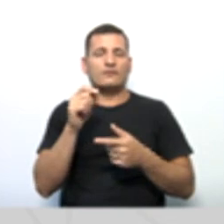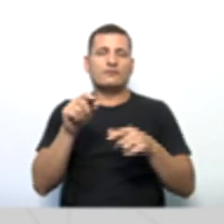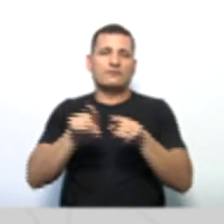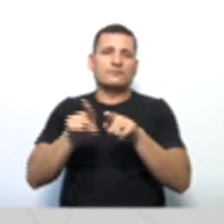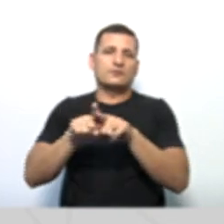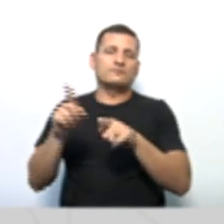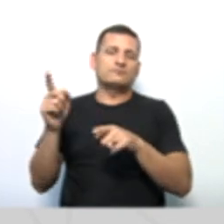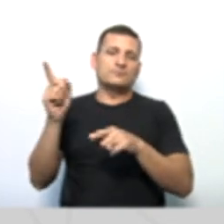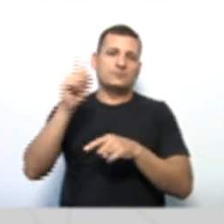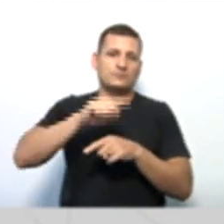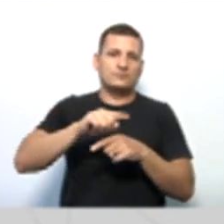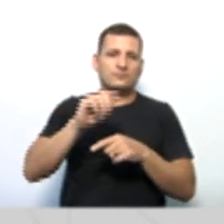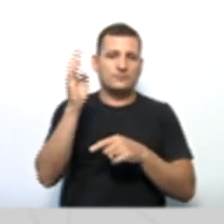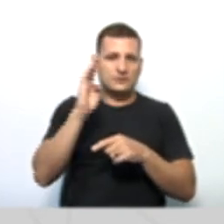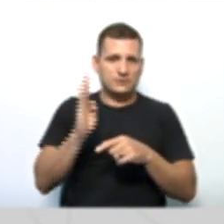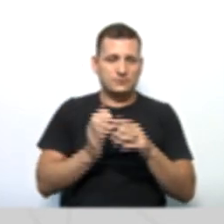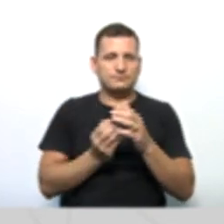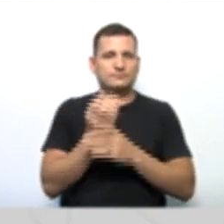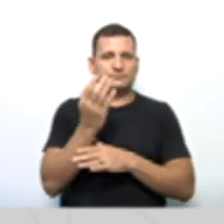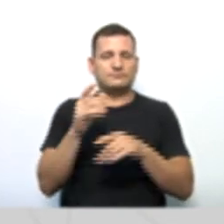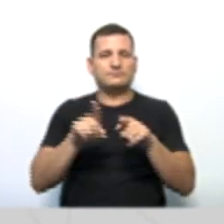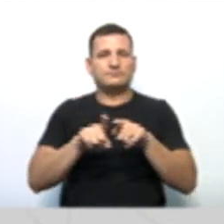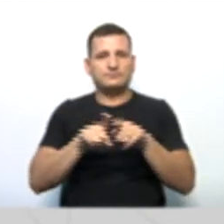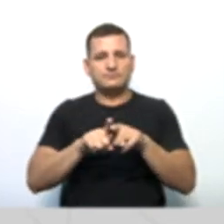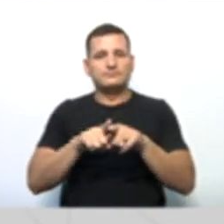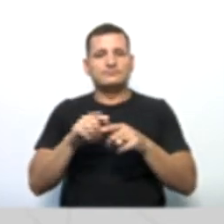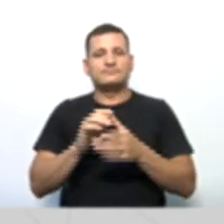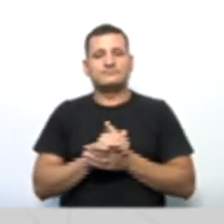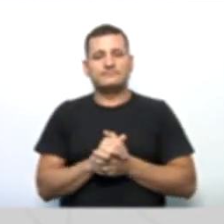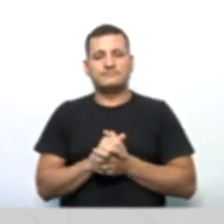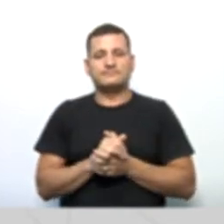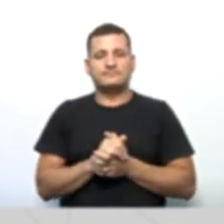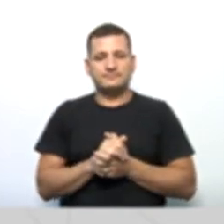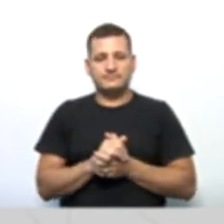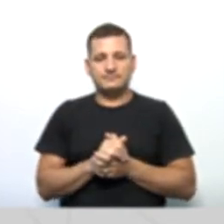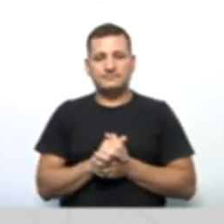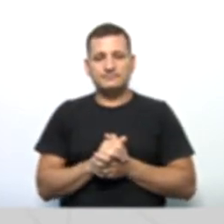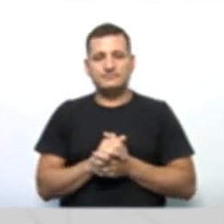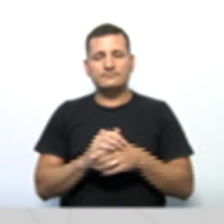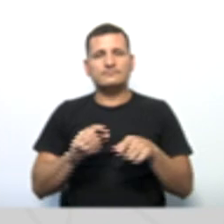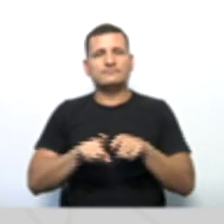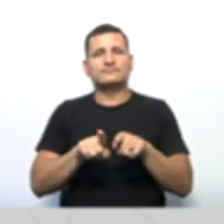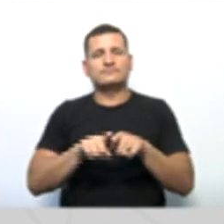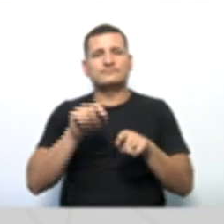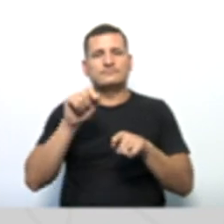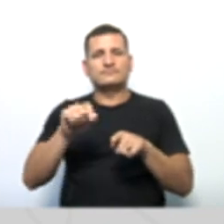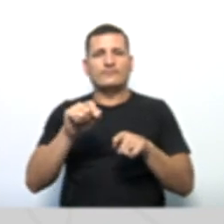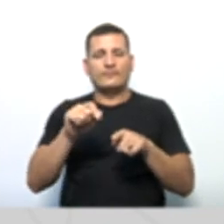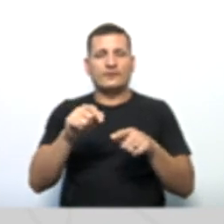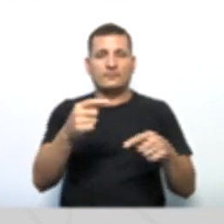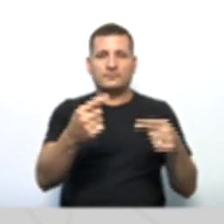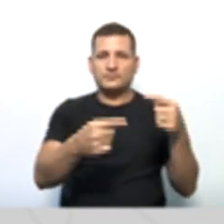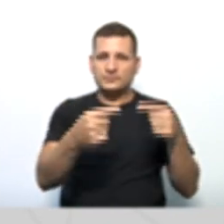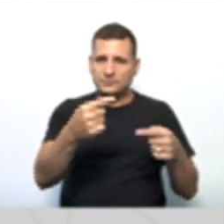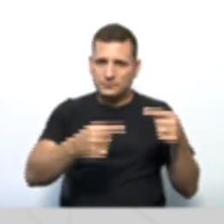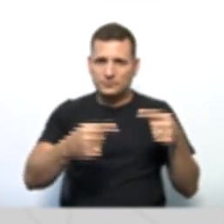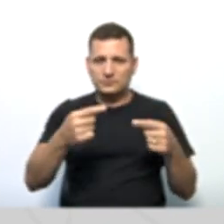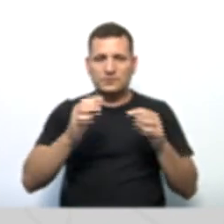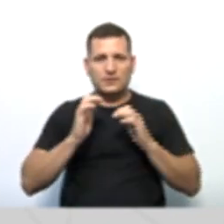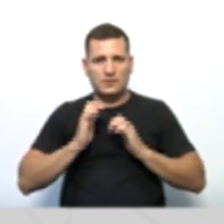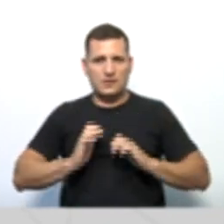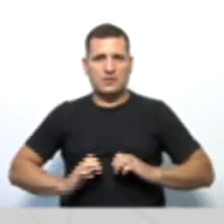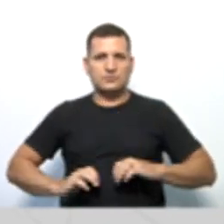brasileiro. E, por último, a dissociação entre ética e política. Isso é muito